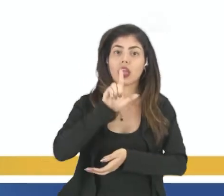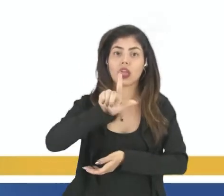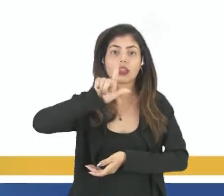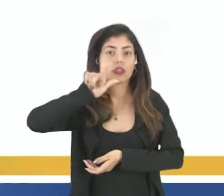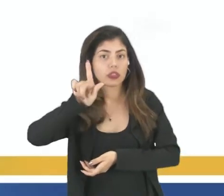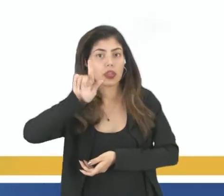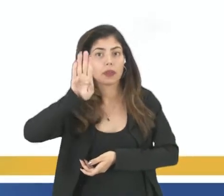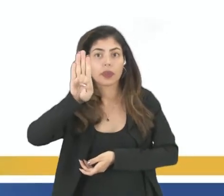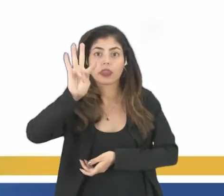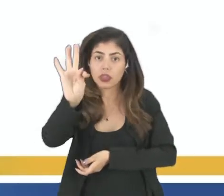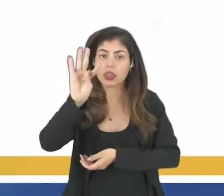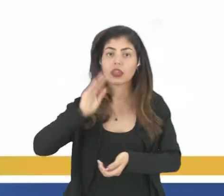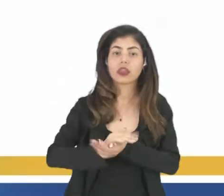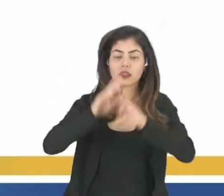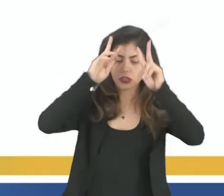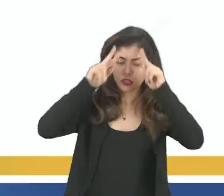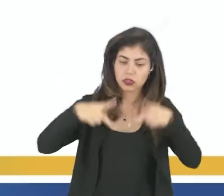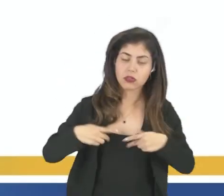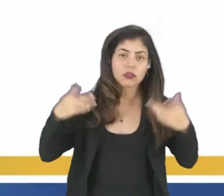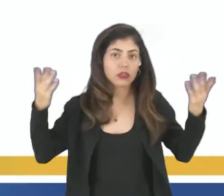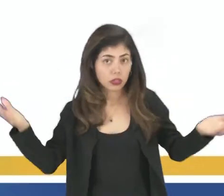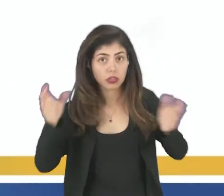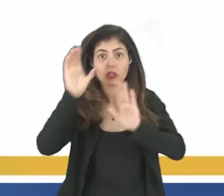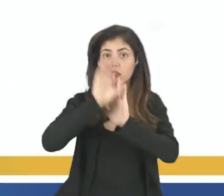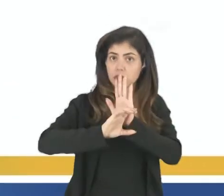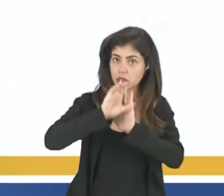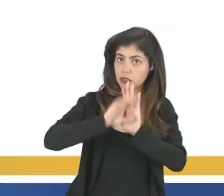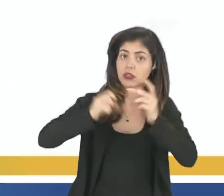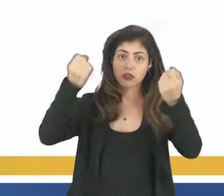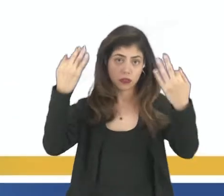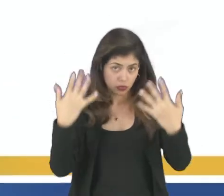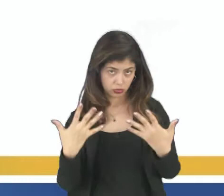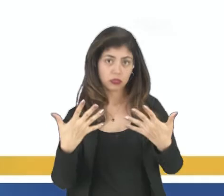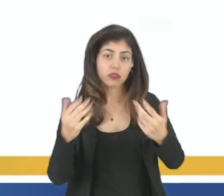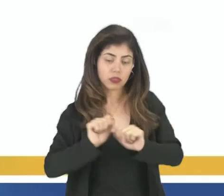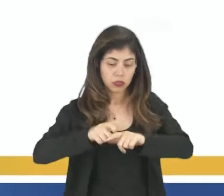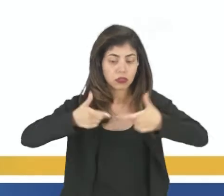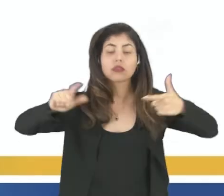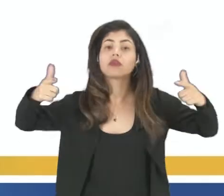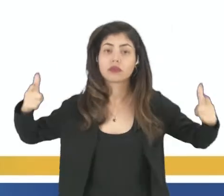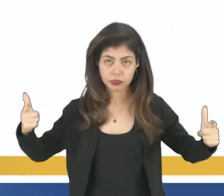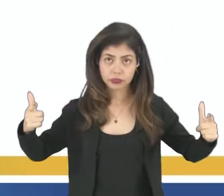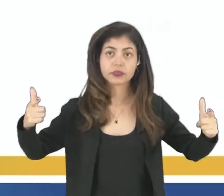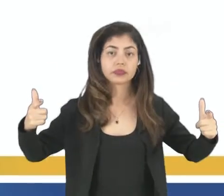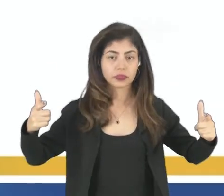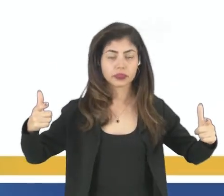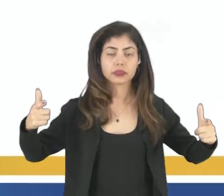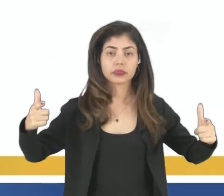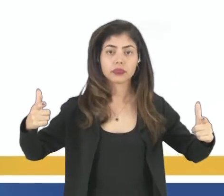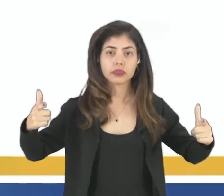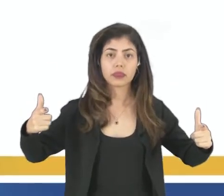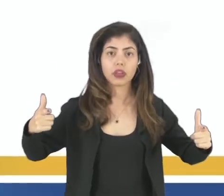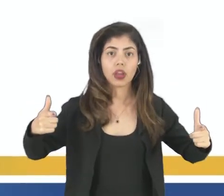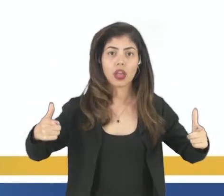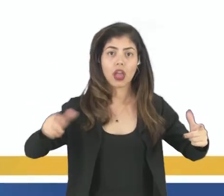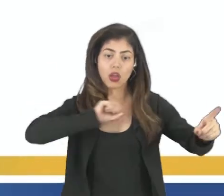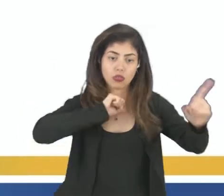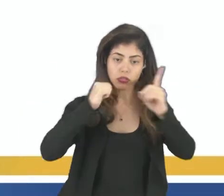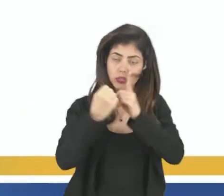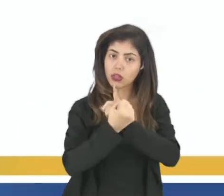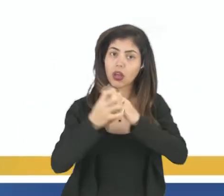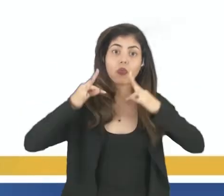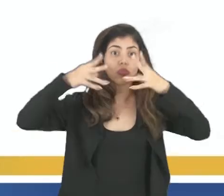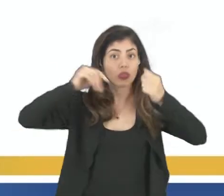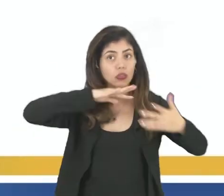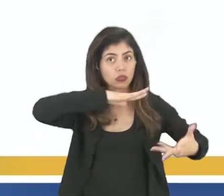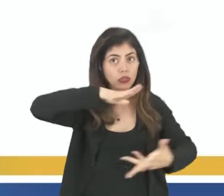LGBT, são seres humanos. Então, o conceito de seres humanos ampliaria a humanidade como um